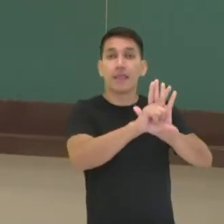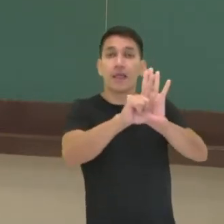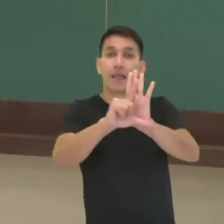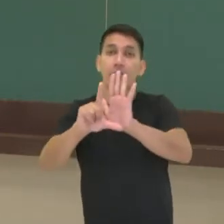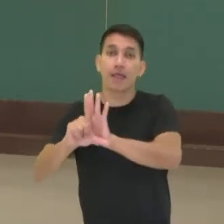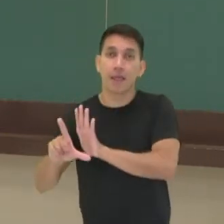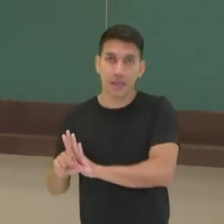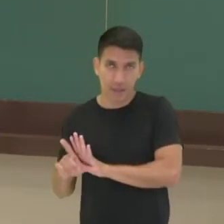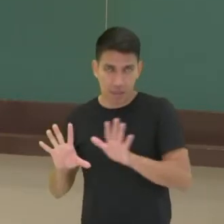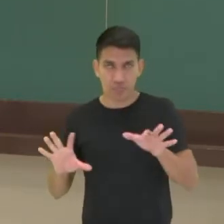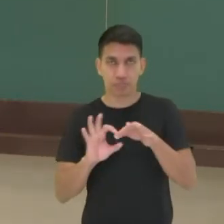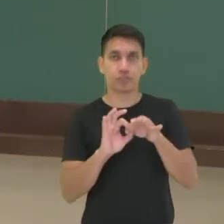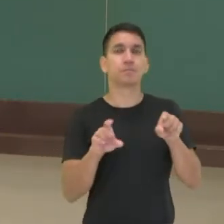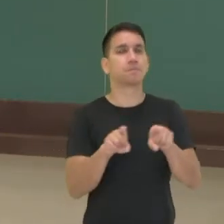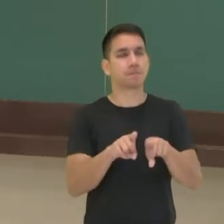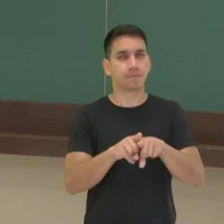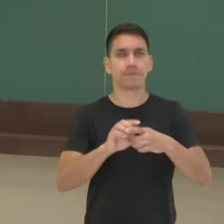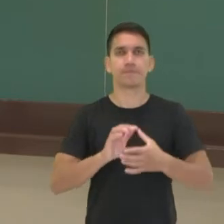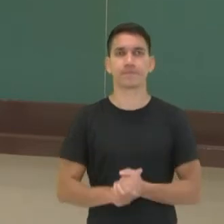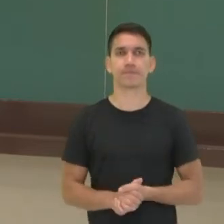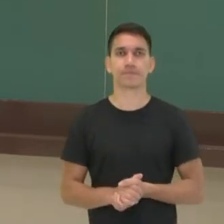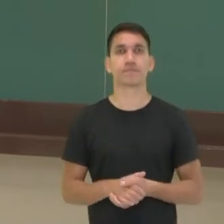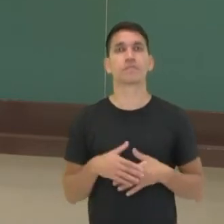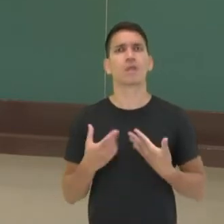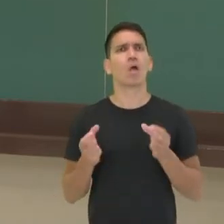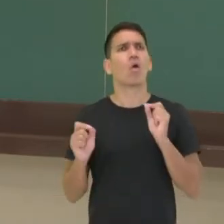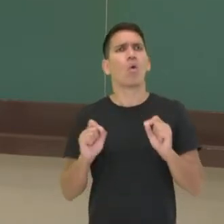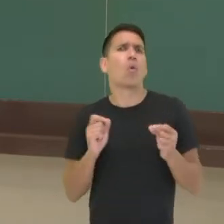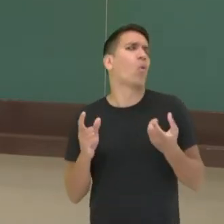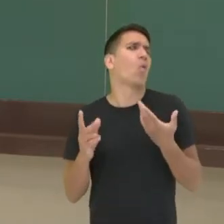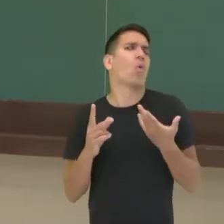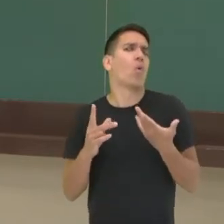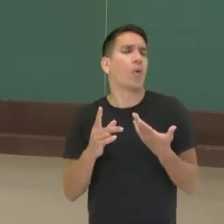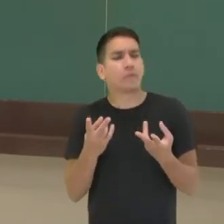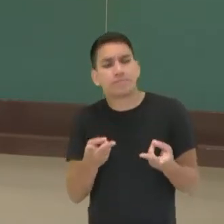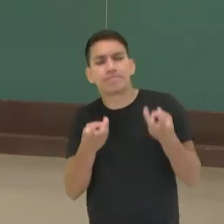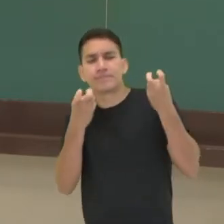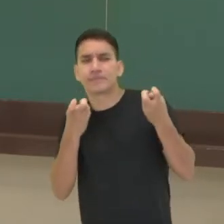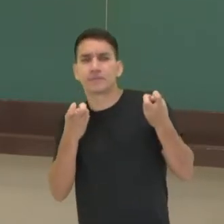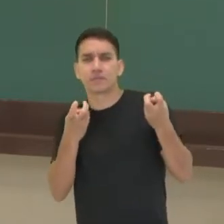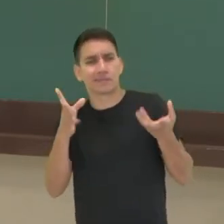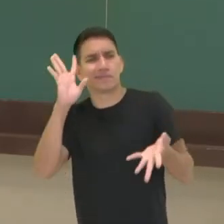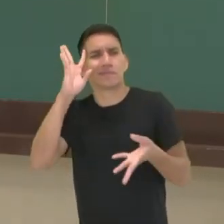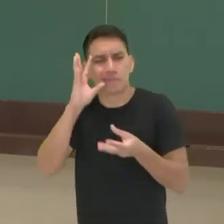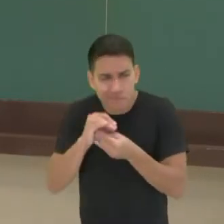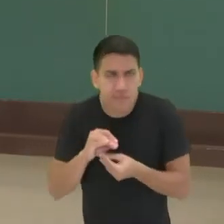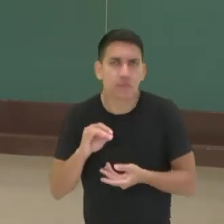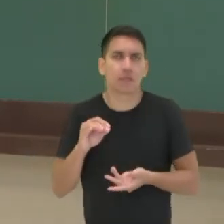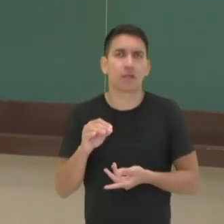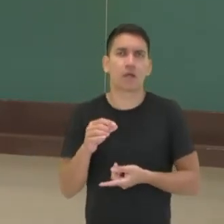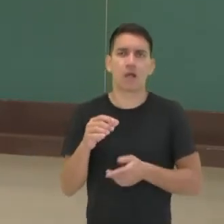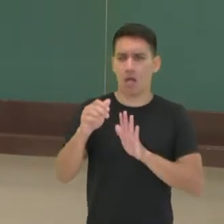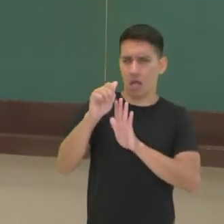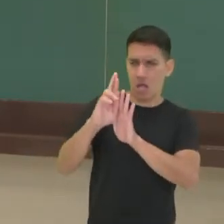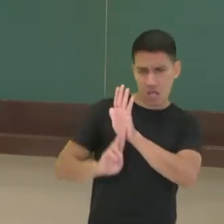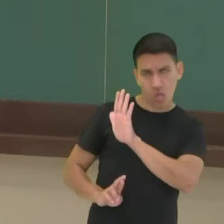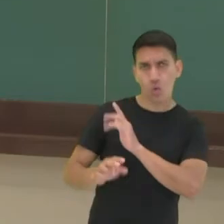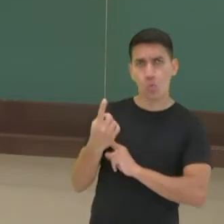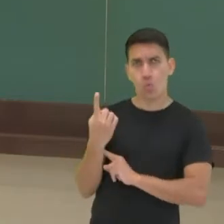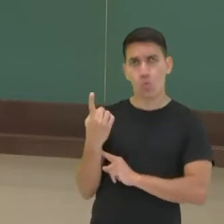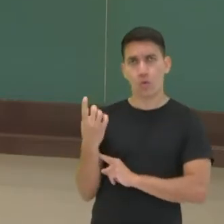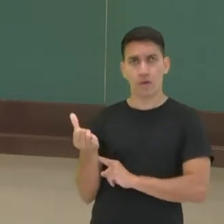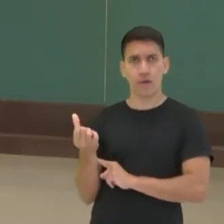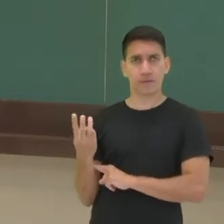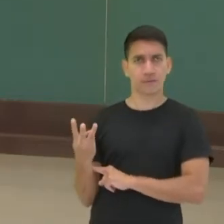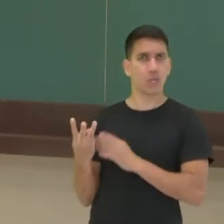legislação também. Qual é o efeito prático, então, dessa resolução? Essa 163 que nós estamos falando aqui nesse vídeo,